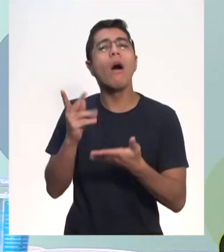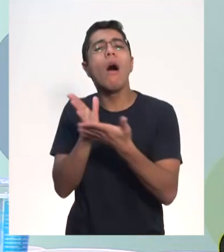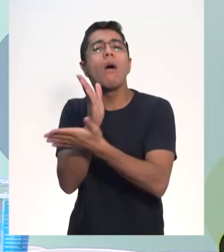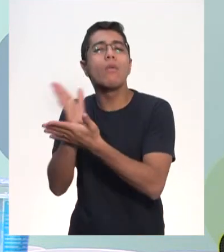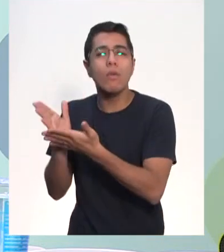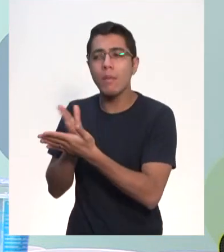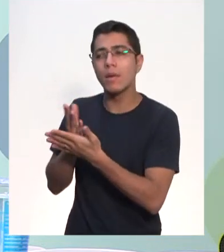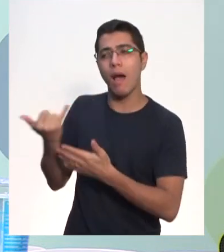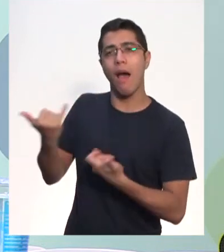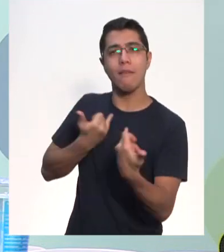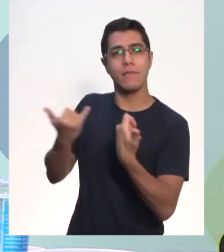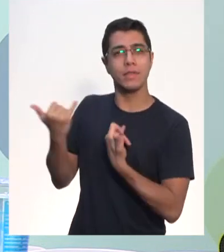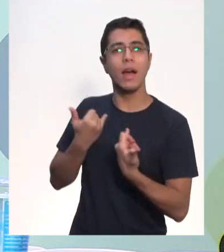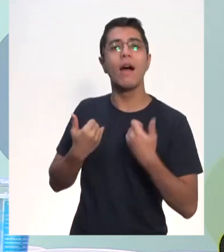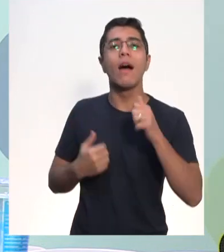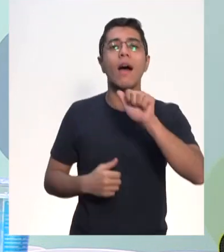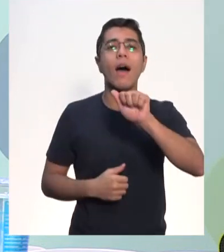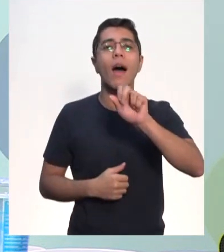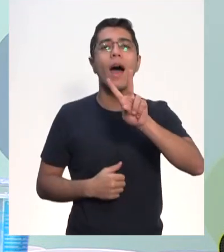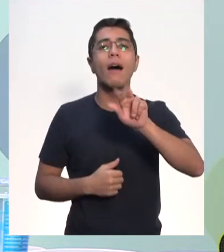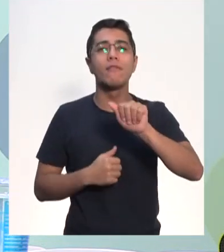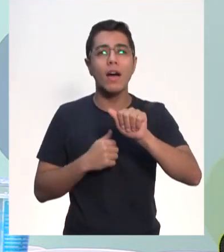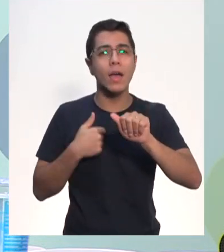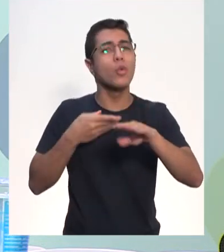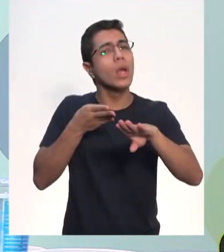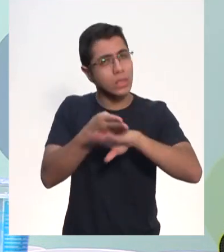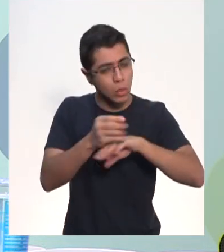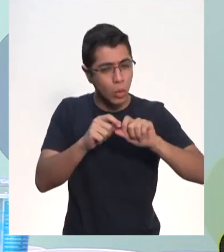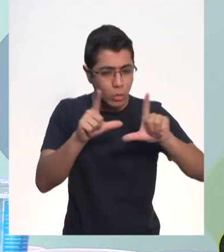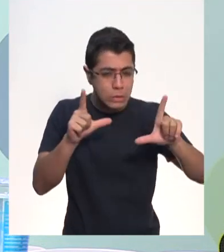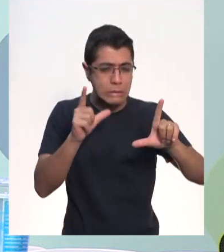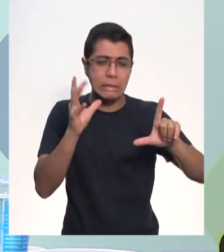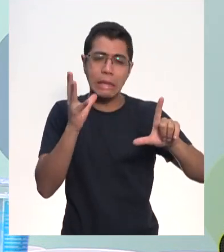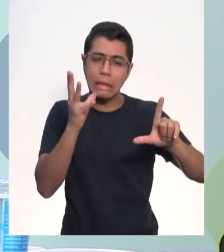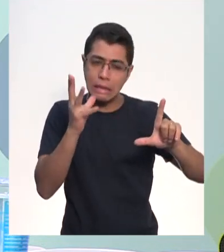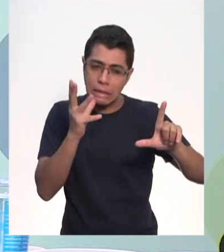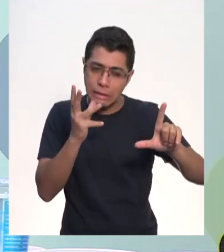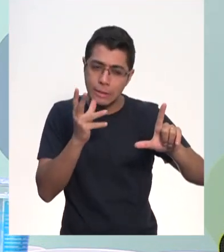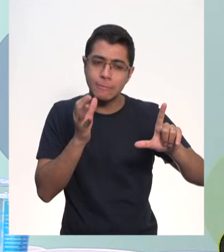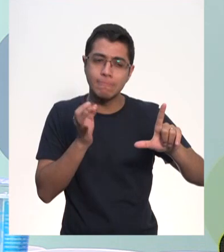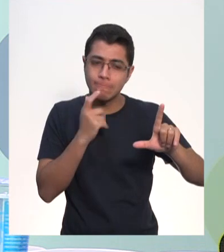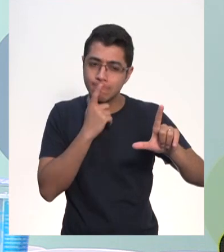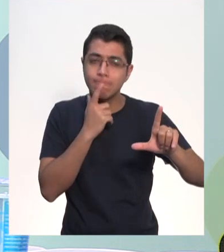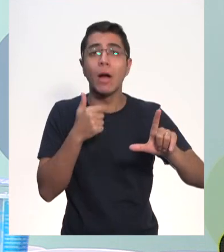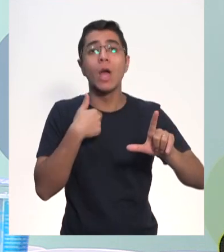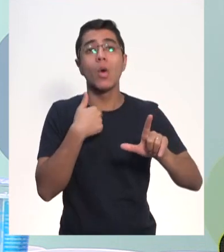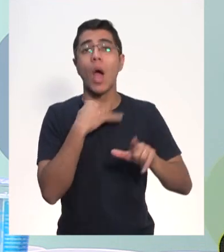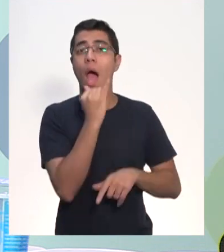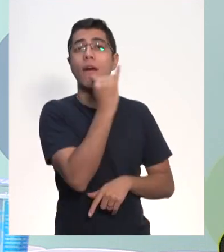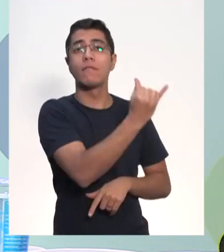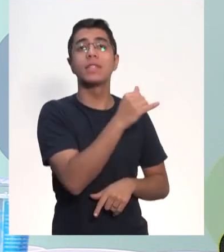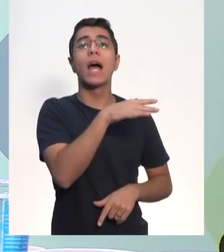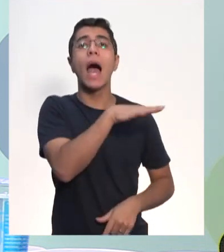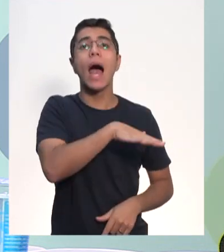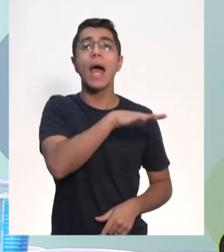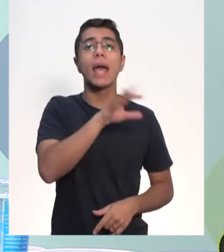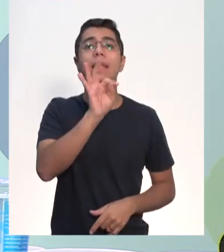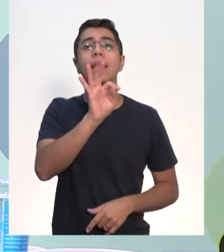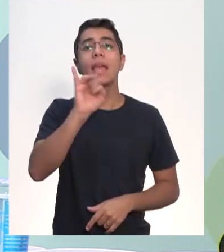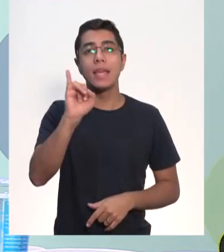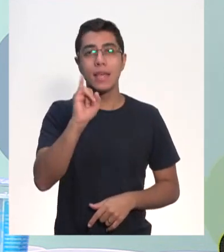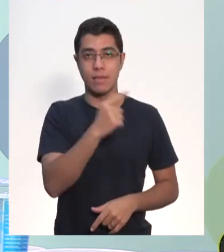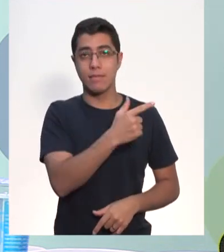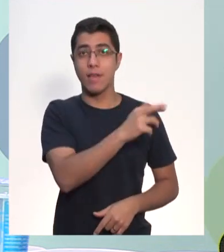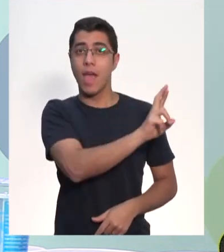AVA estava lento. Eu recebi a informação aqui da área de TI, que deram uma melhorada aí essa noite, então